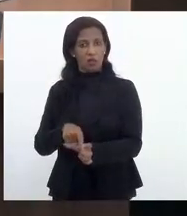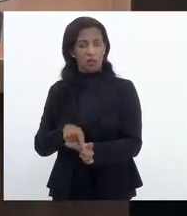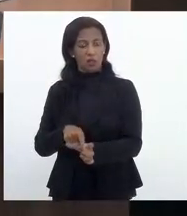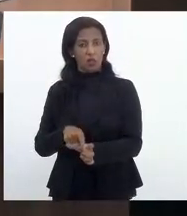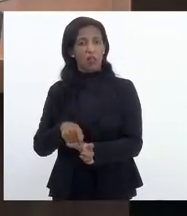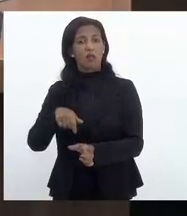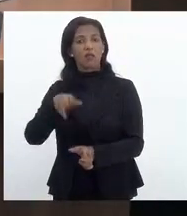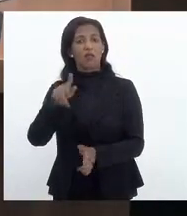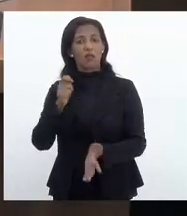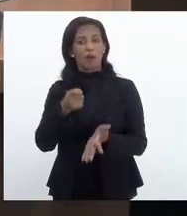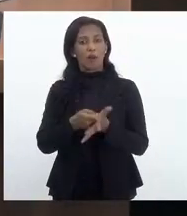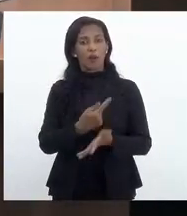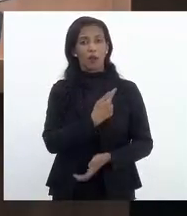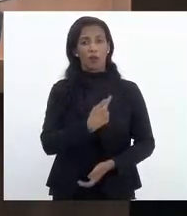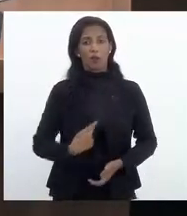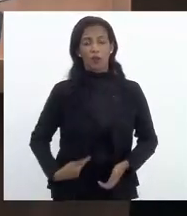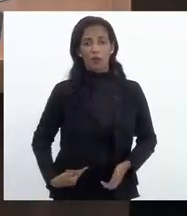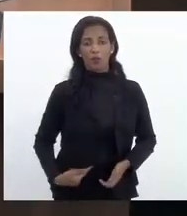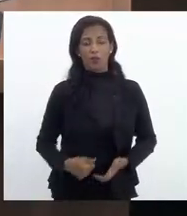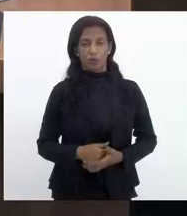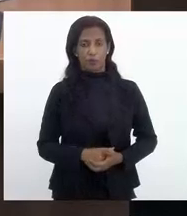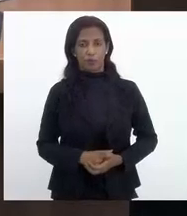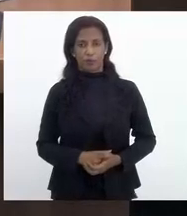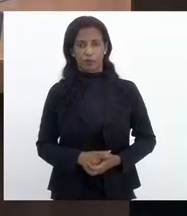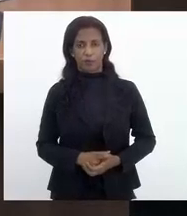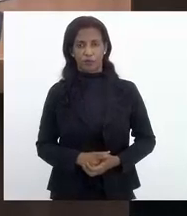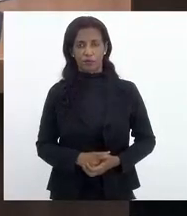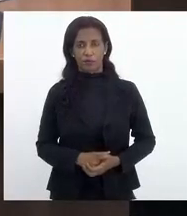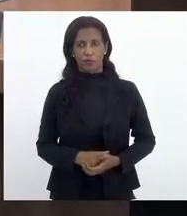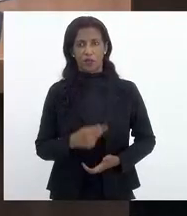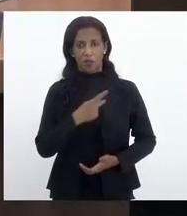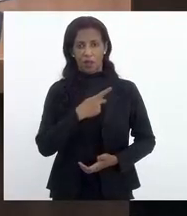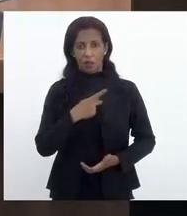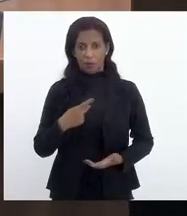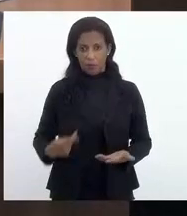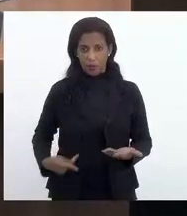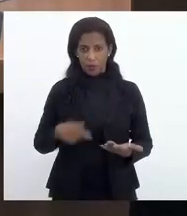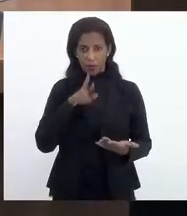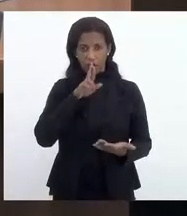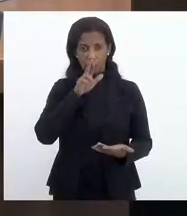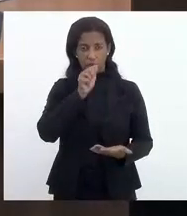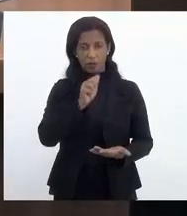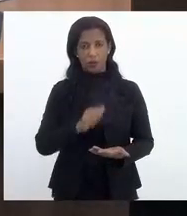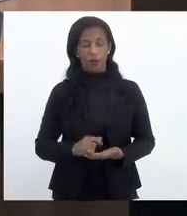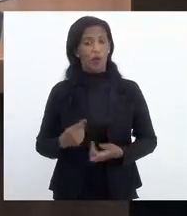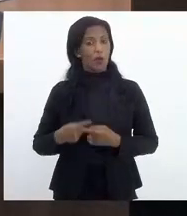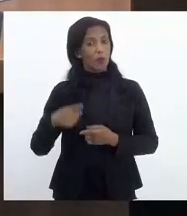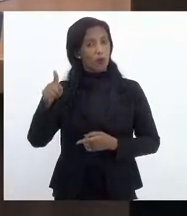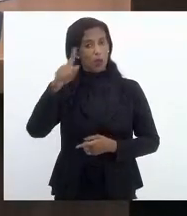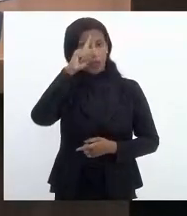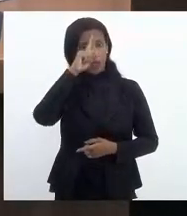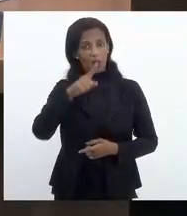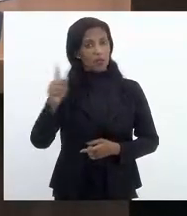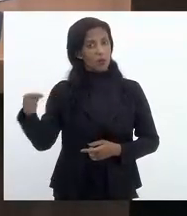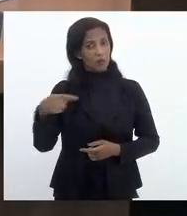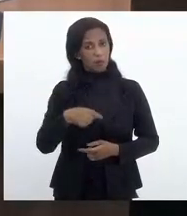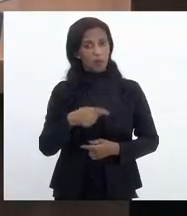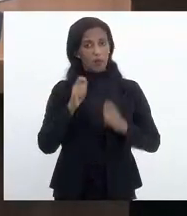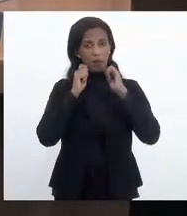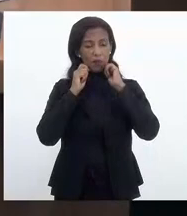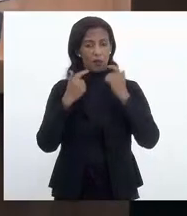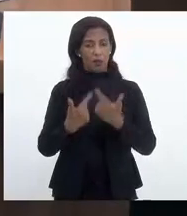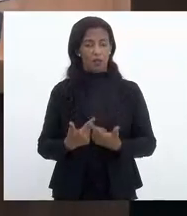na conta do governador né Presidente amorzinho porque é ele que está mandando isso para cá